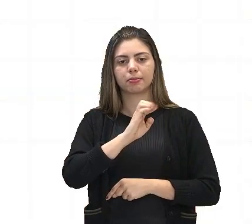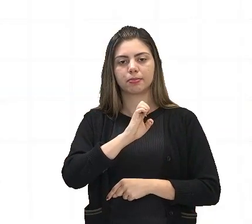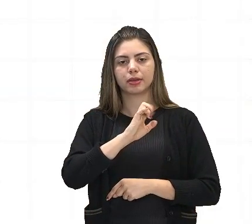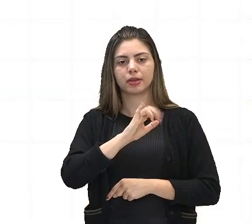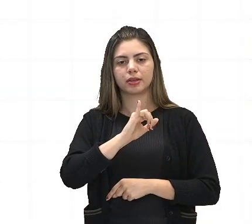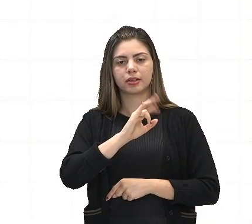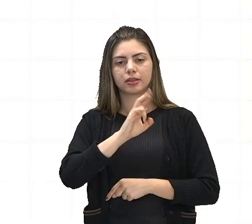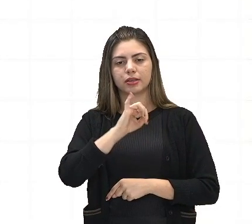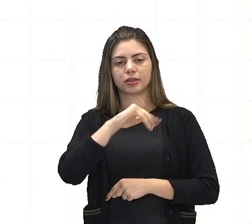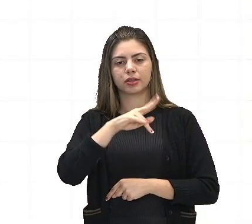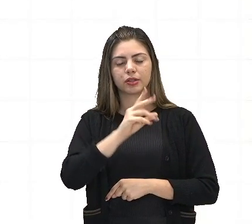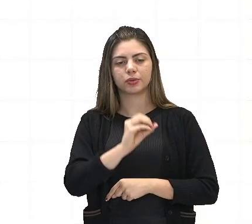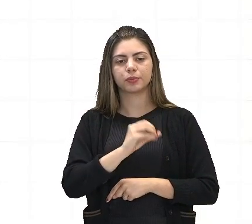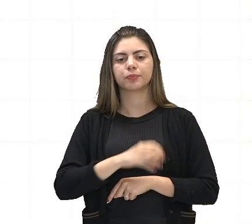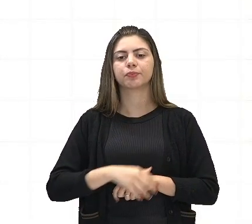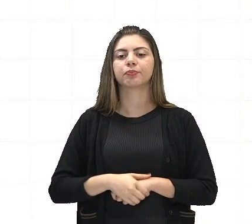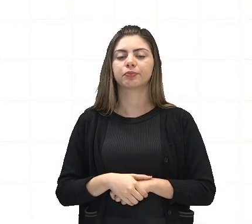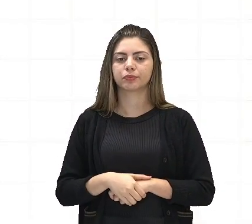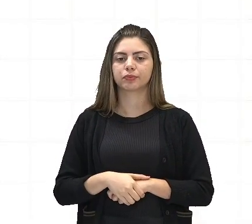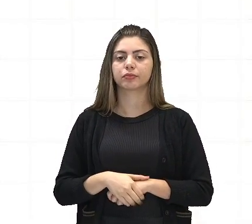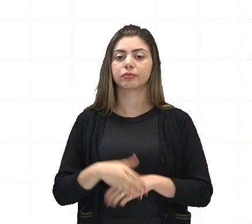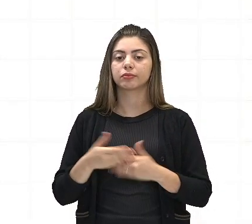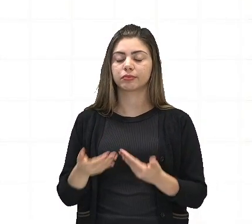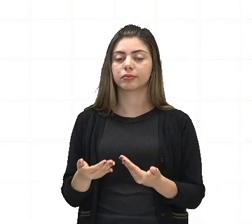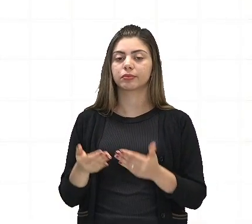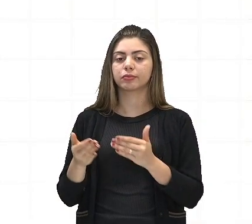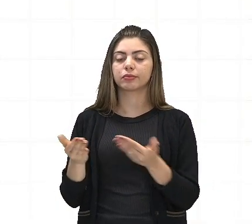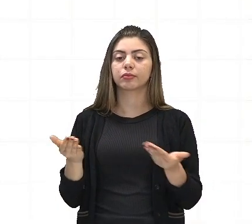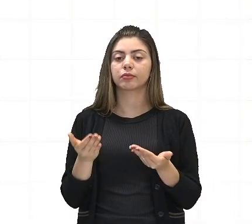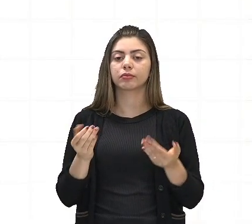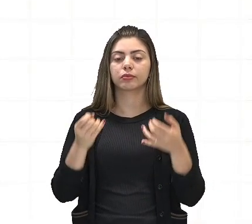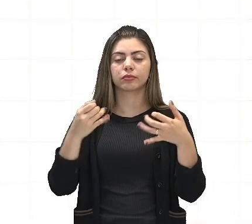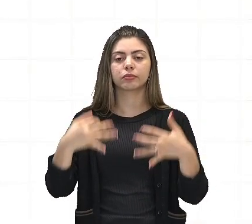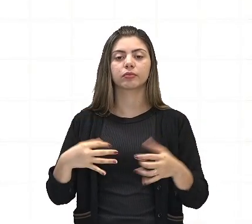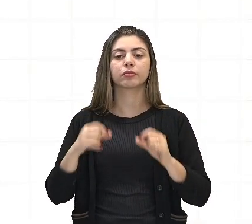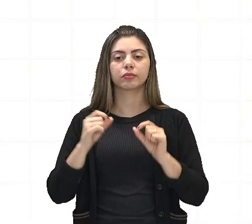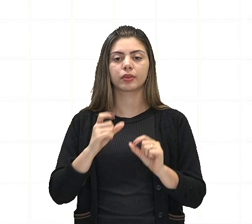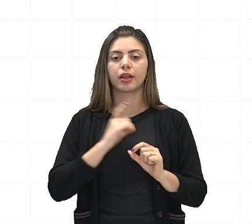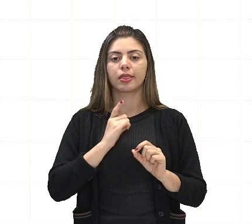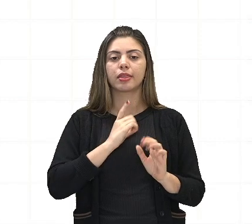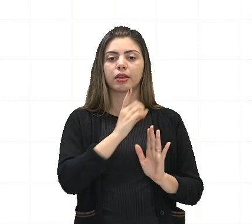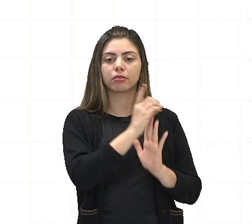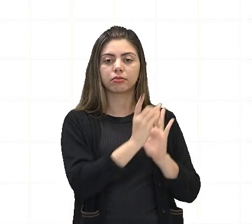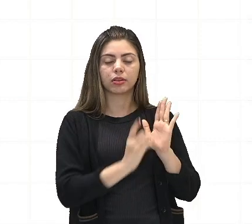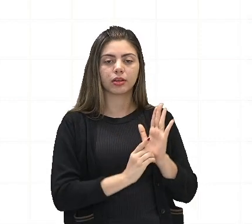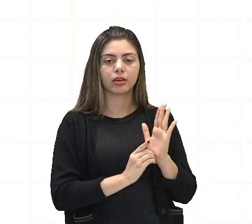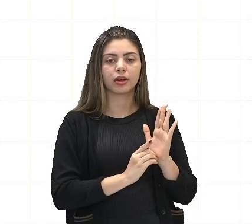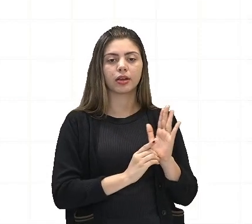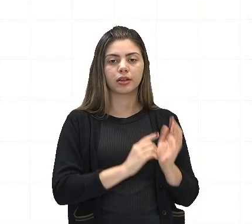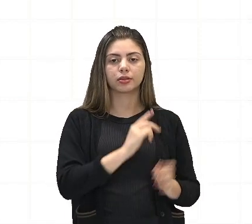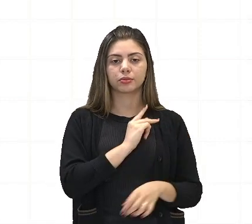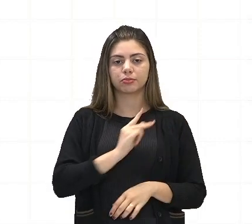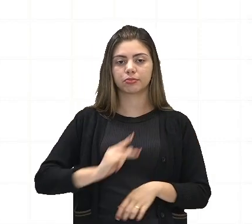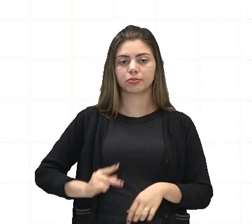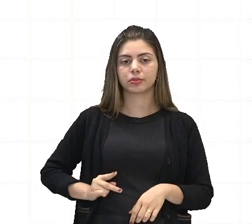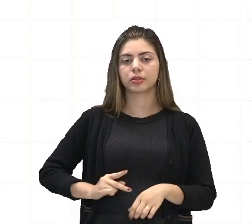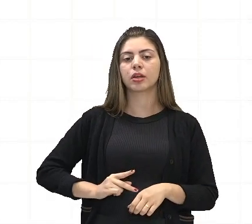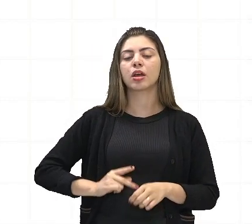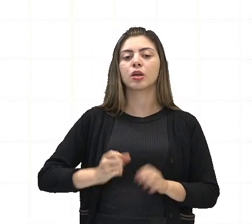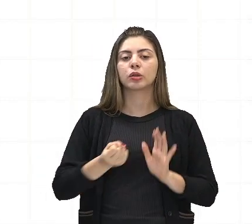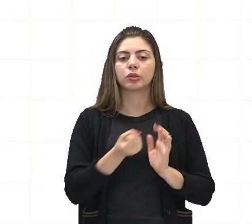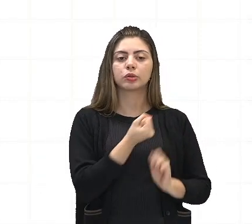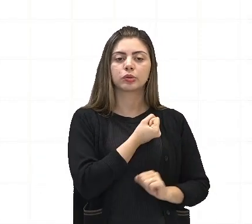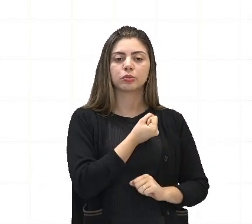aqui que eu vou falar sobre a questão do reconhecimento pelo Decreto Presidencial número 6.040